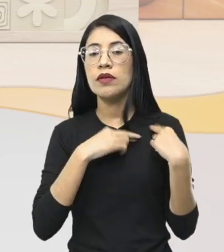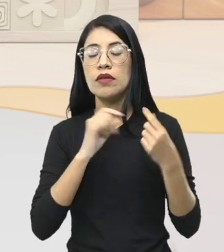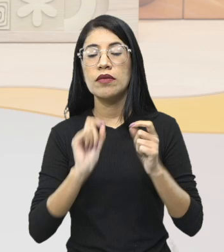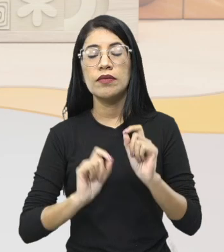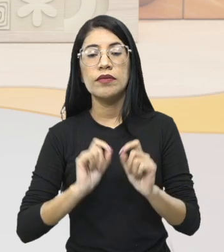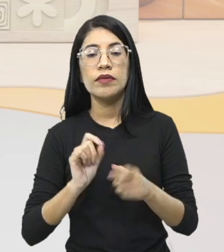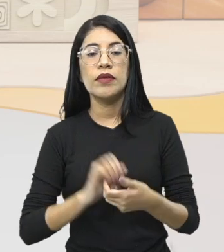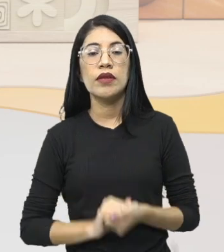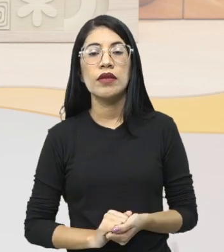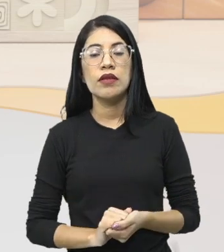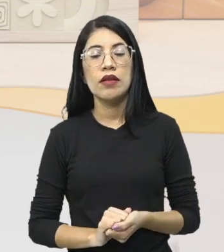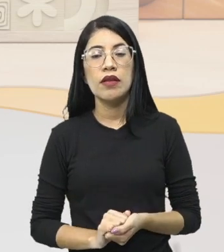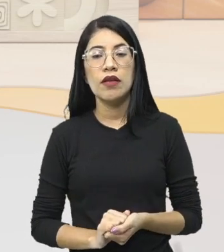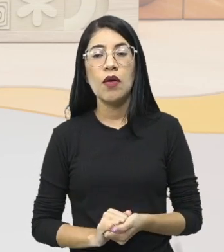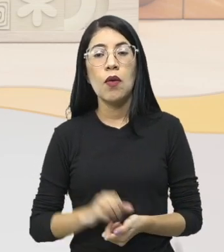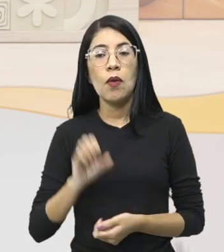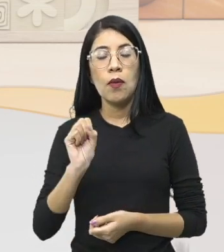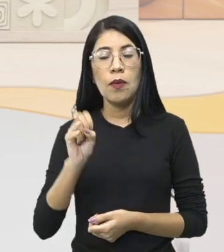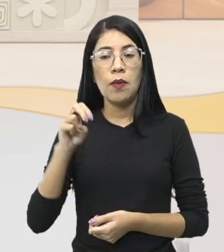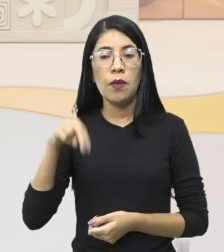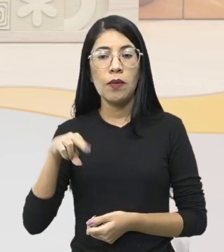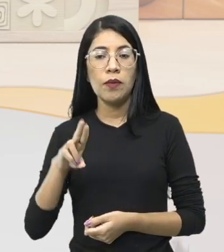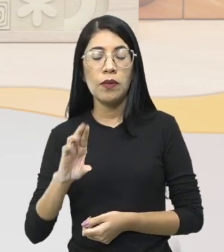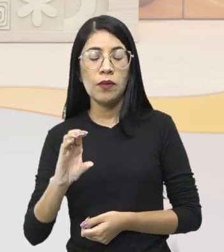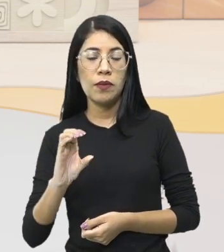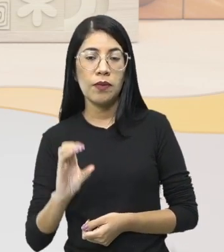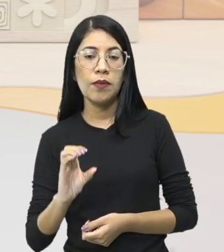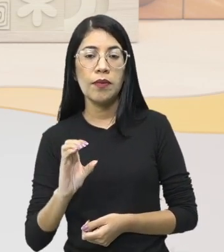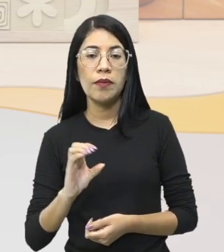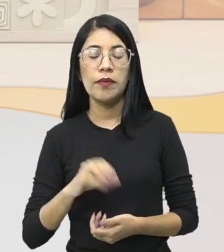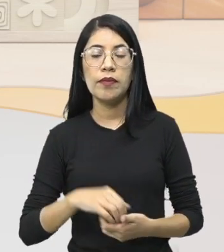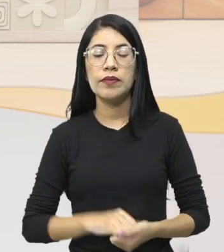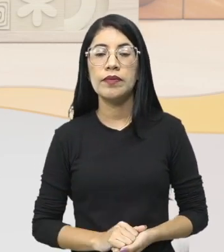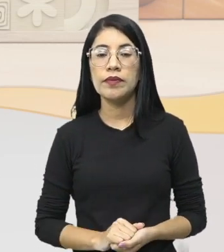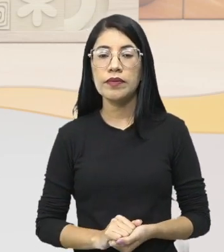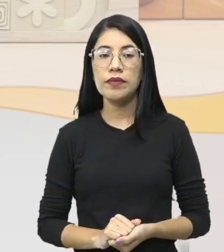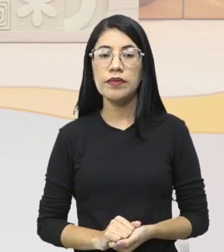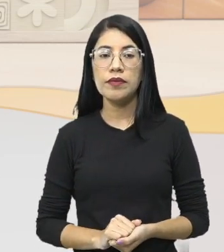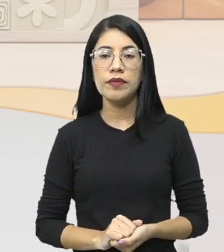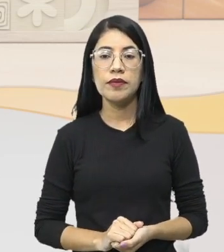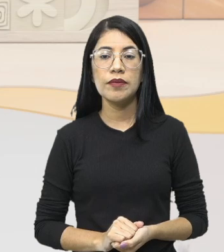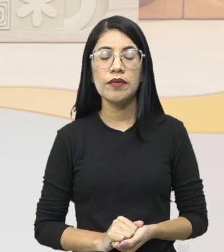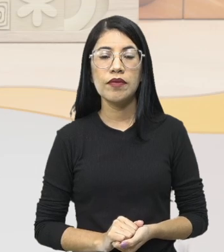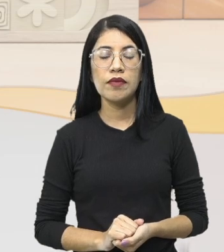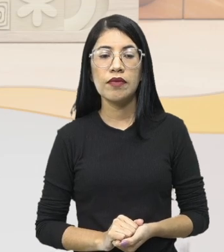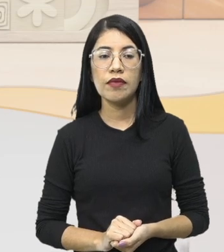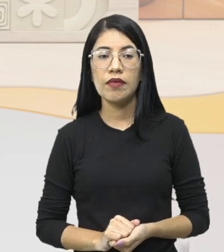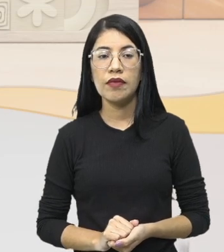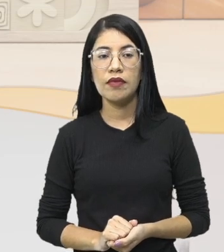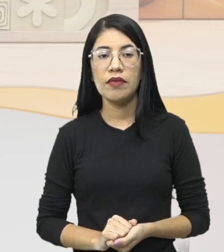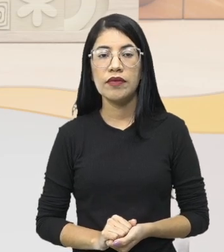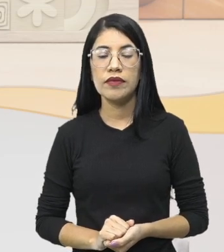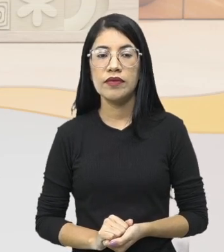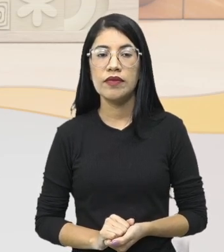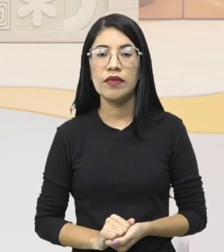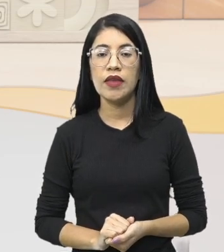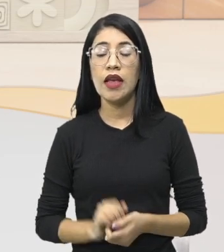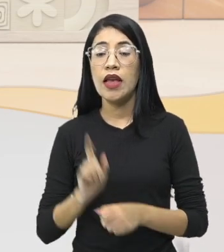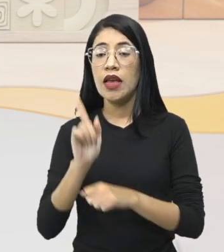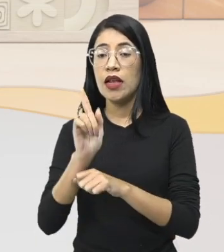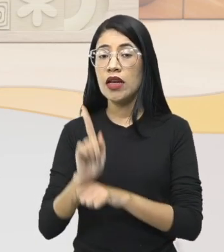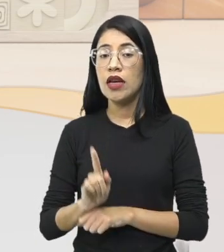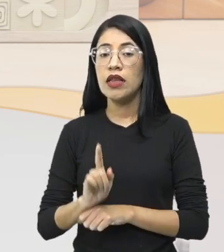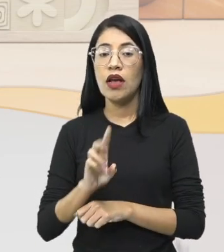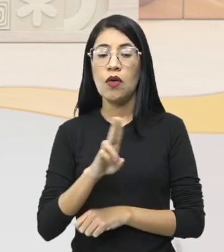responsável, nós temos o Sistema Nacional de Unidades de Conservação da Natureza, tá bom? Na